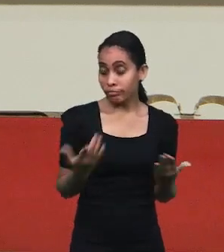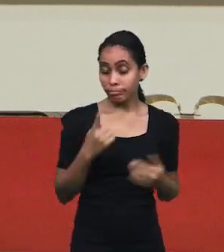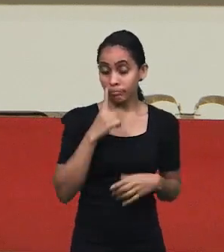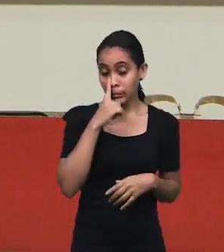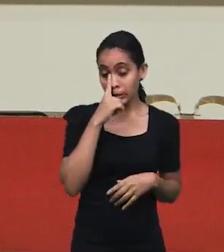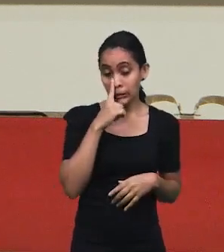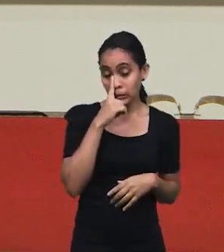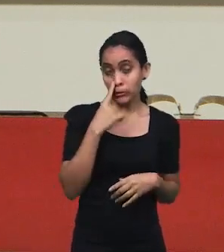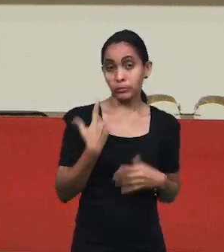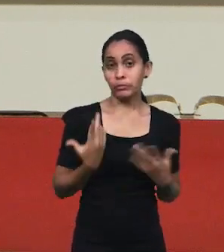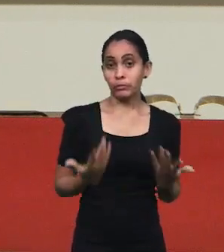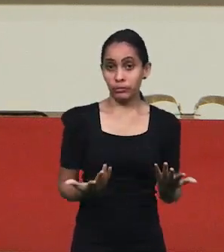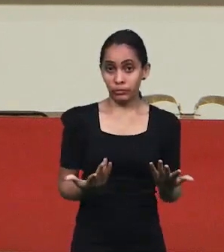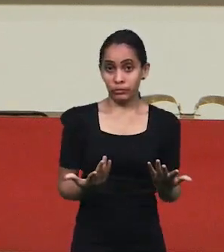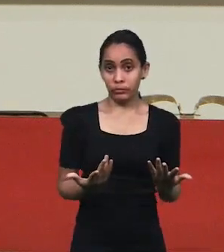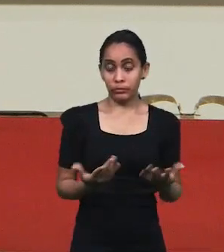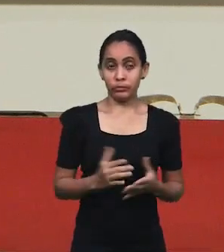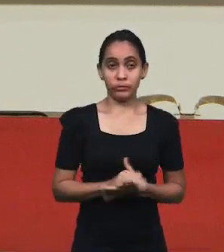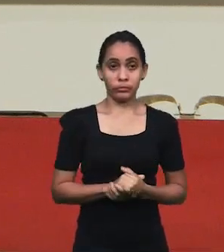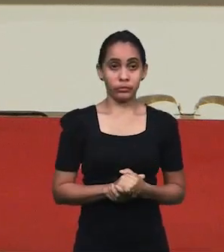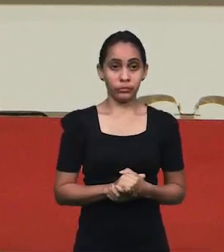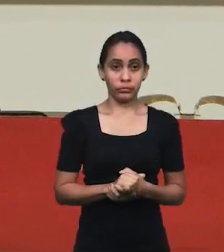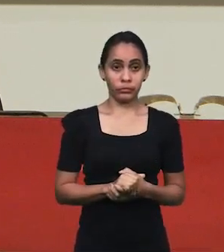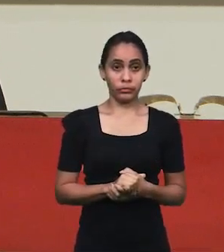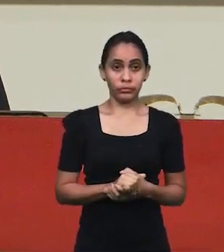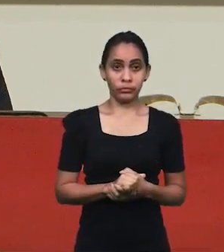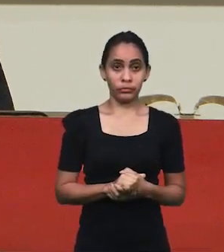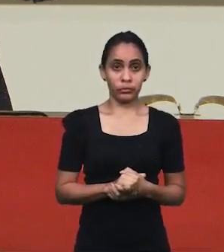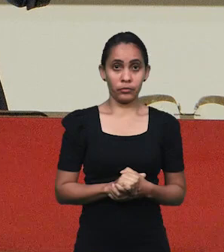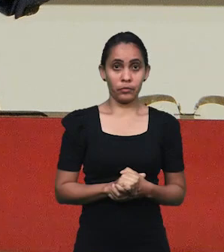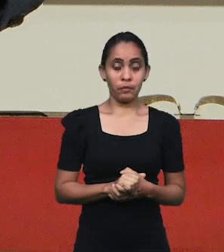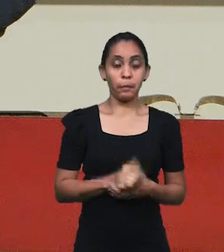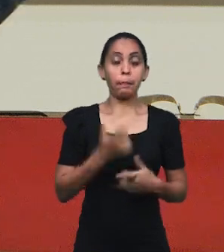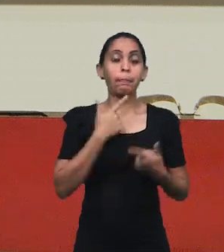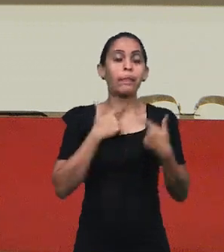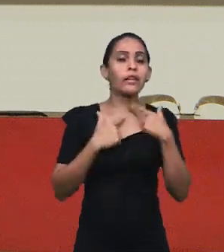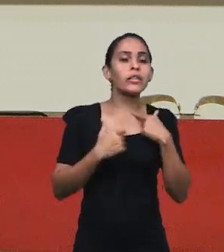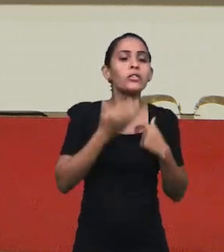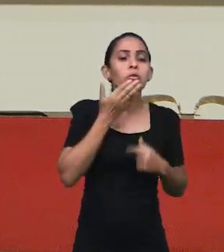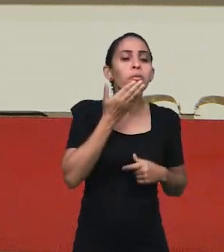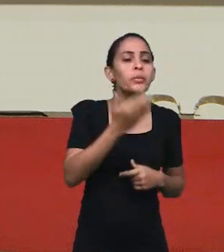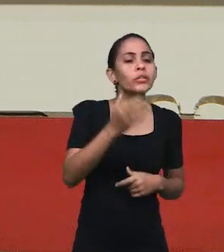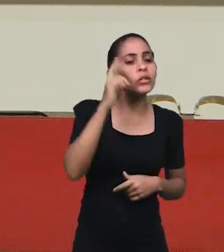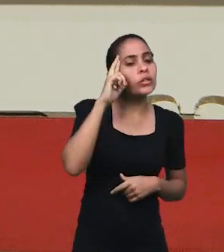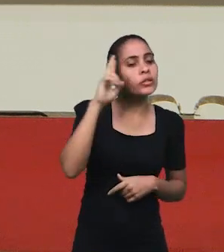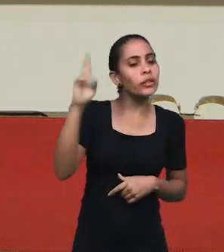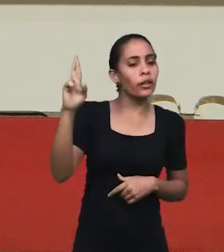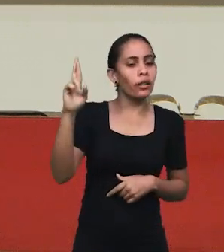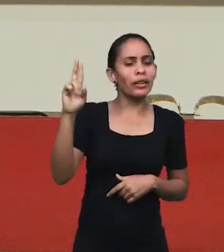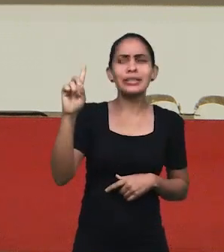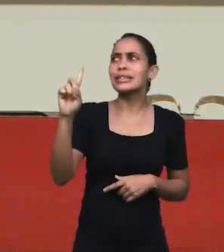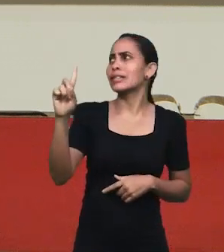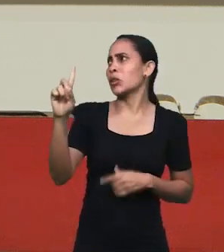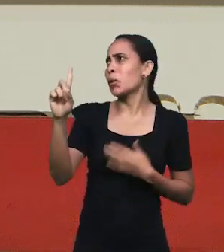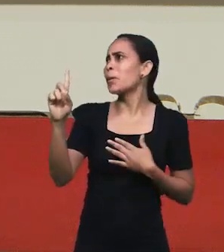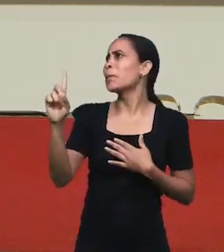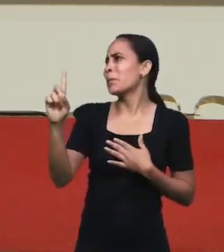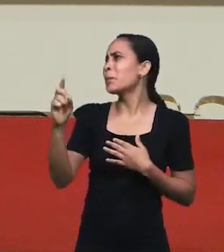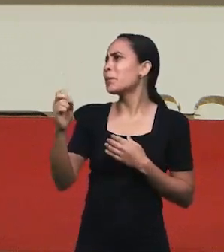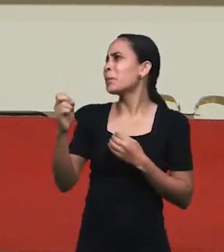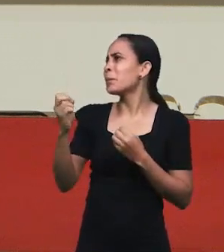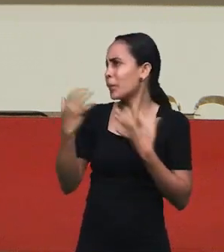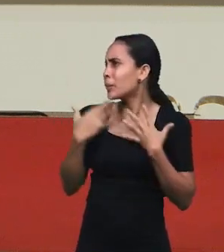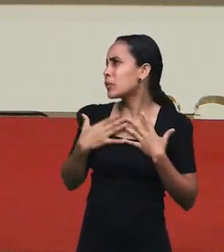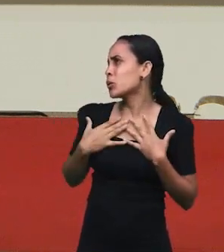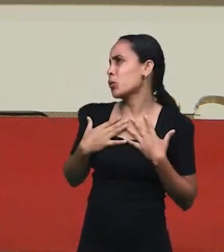Aquele desejo de pedir ao Senhor e a Deus, me abençoa no meu ofício, que eu possa honrar o meu juramento, que eu